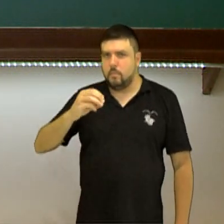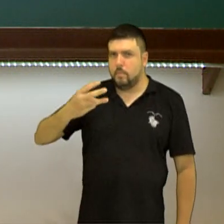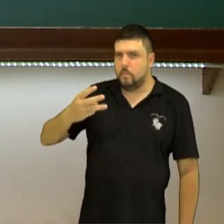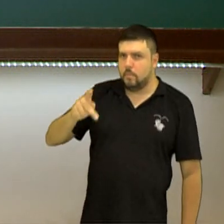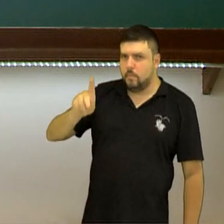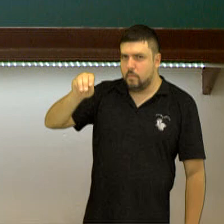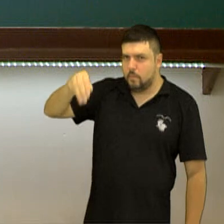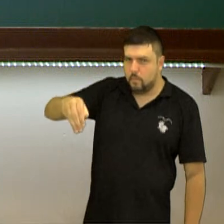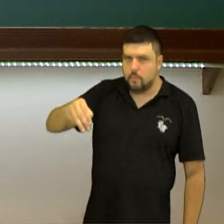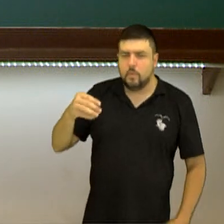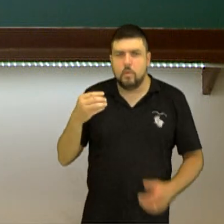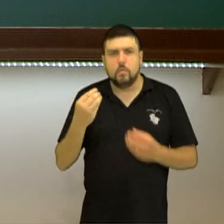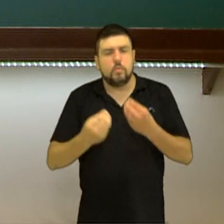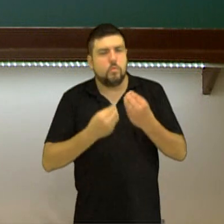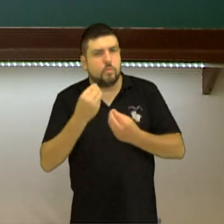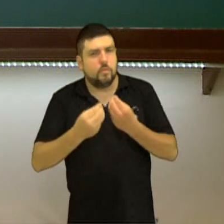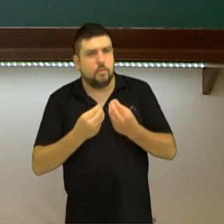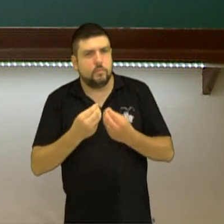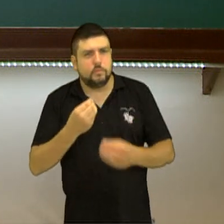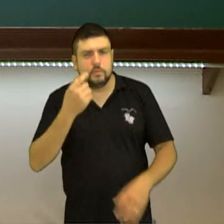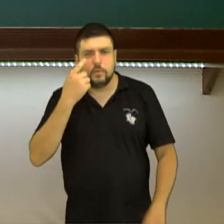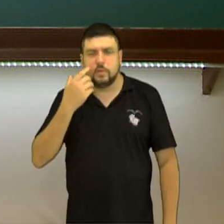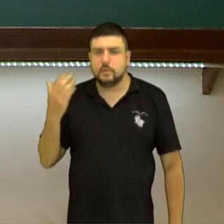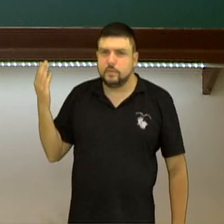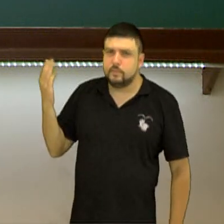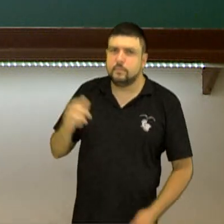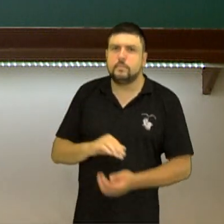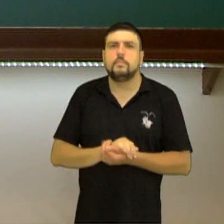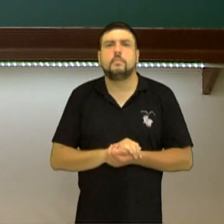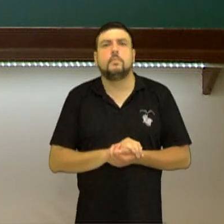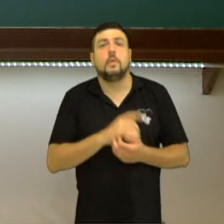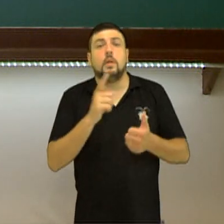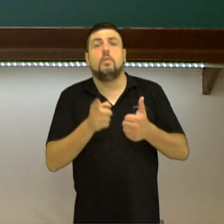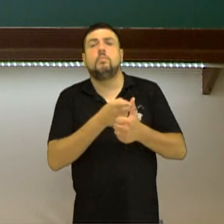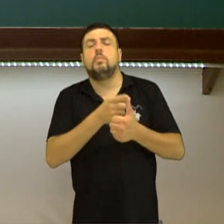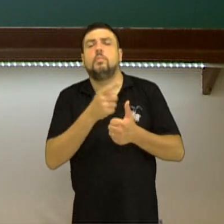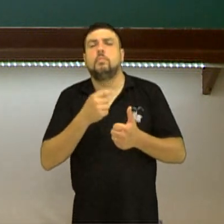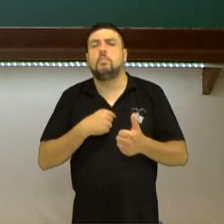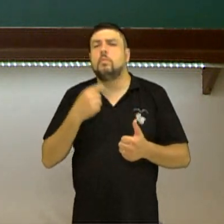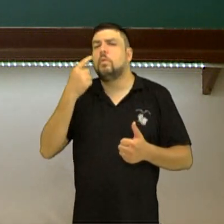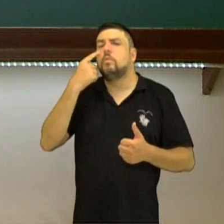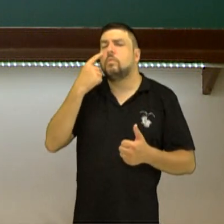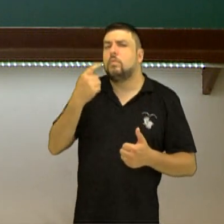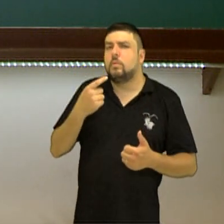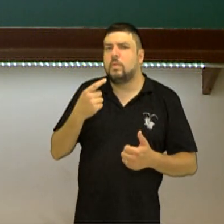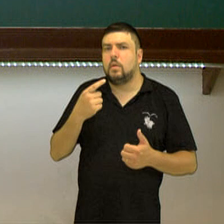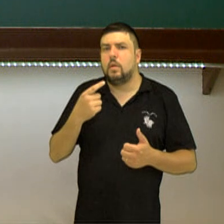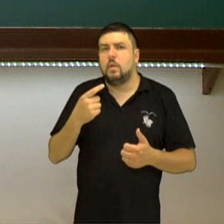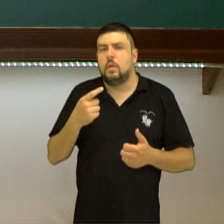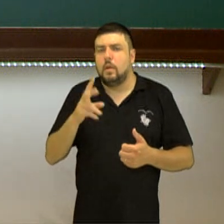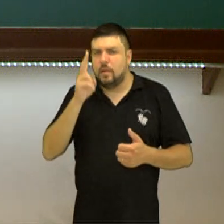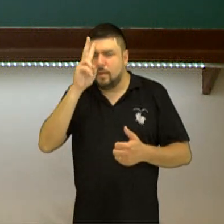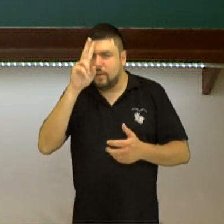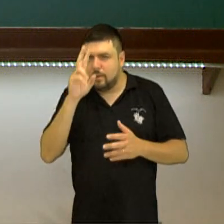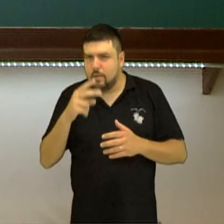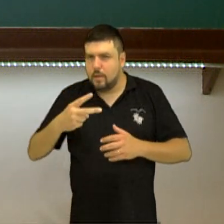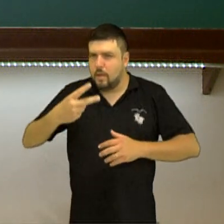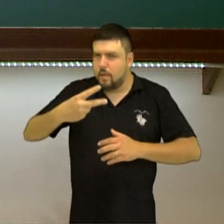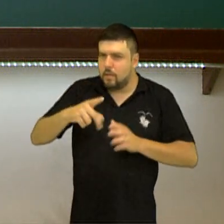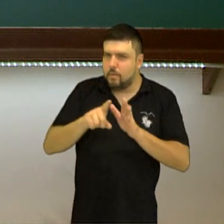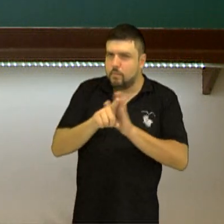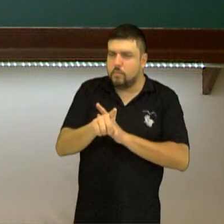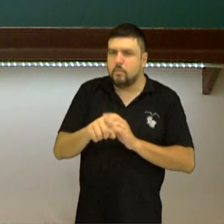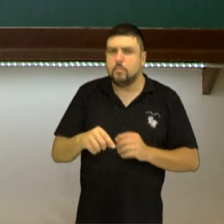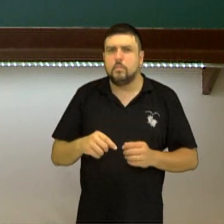aquela segunda pergunta que ele diz assim, qual é o algarismo de menor classe, de menor precisão,